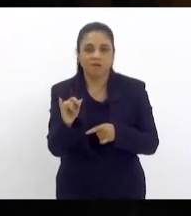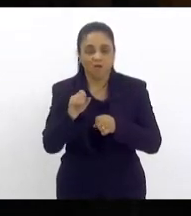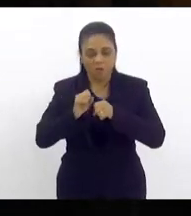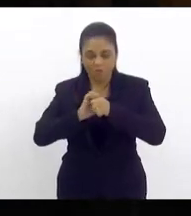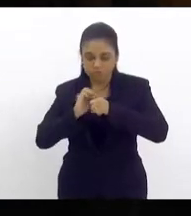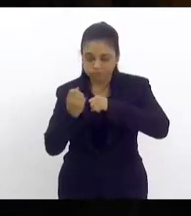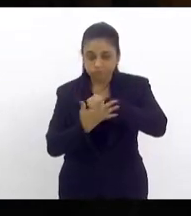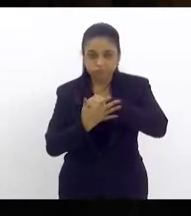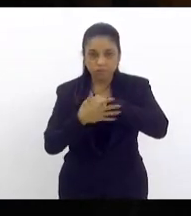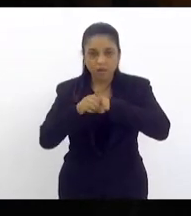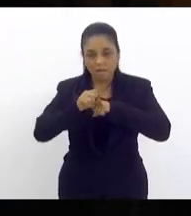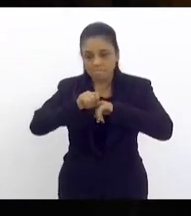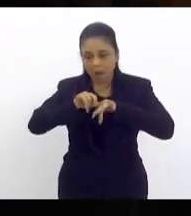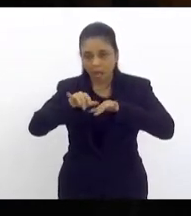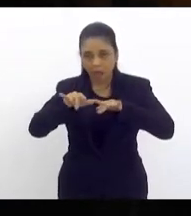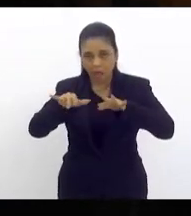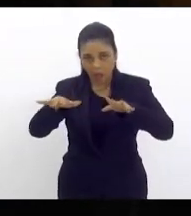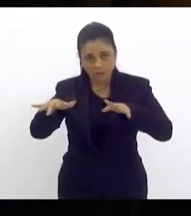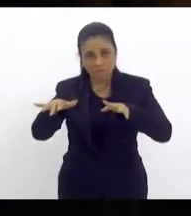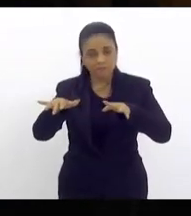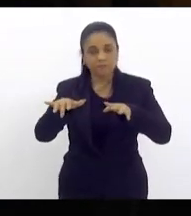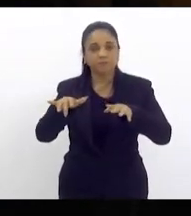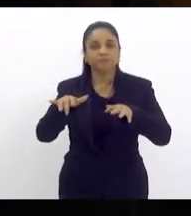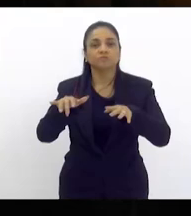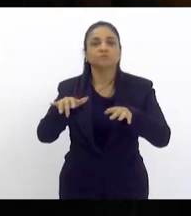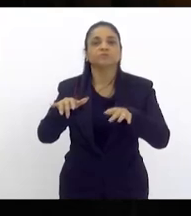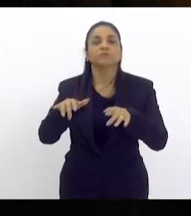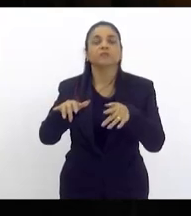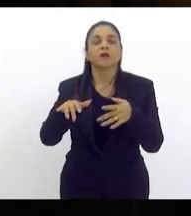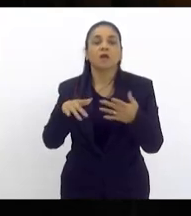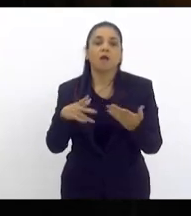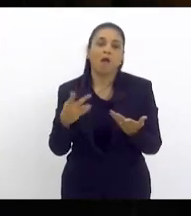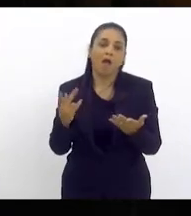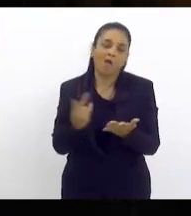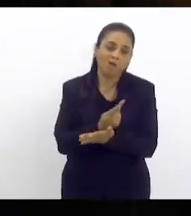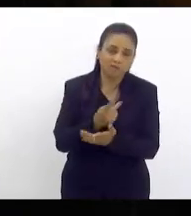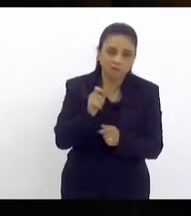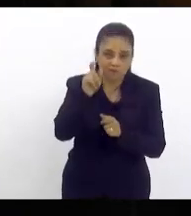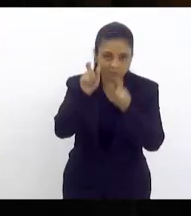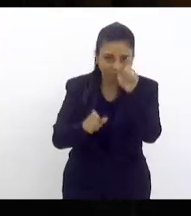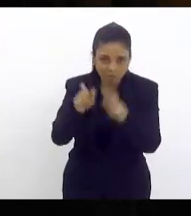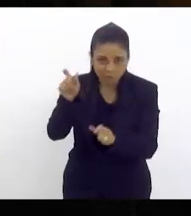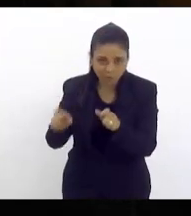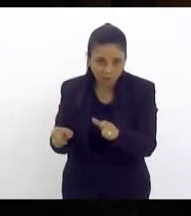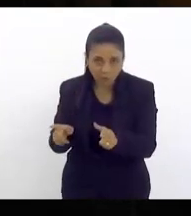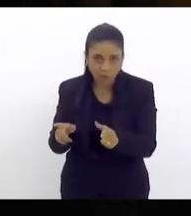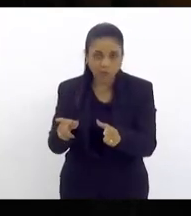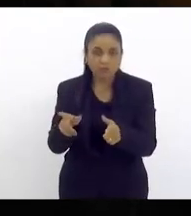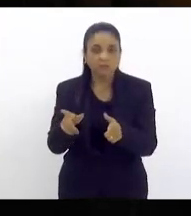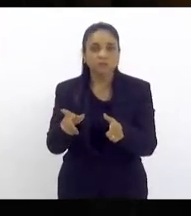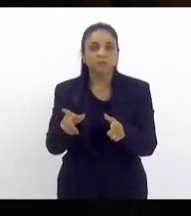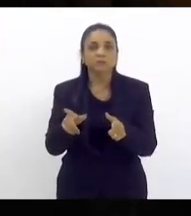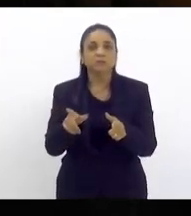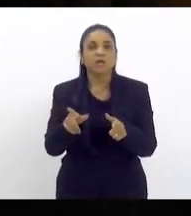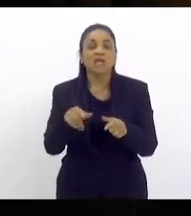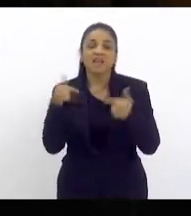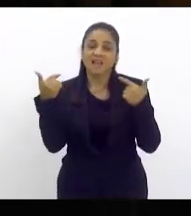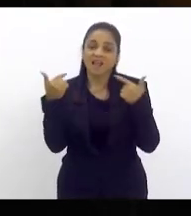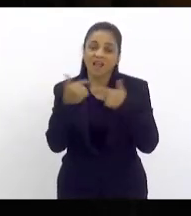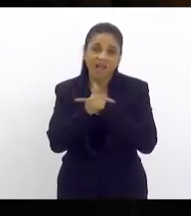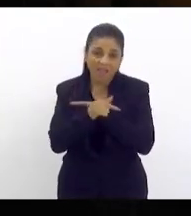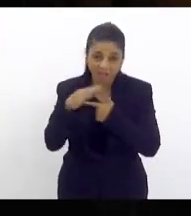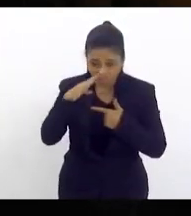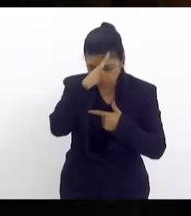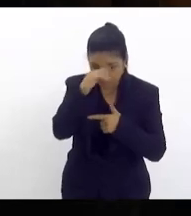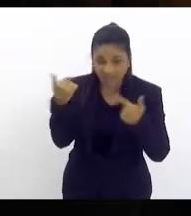vírus enfim toda essa situação com relação a covid-19 chegassem a mais pessoas eles riu quando as pessoas morreram ele